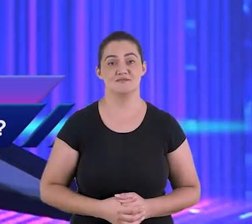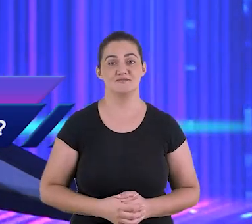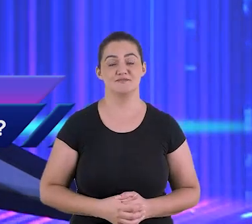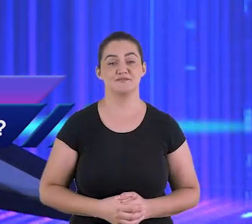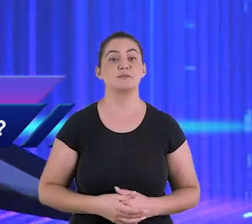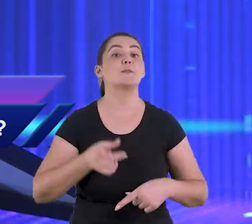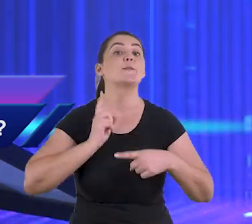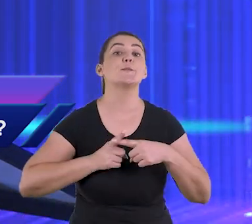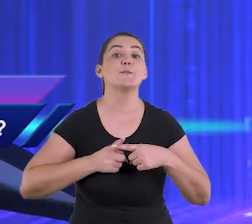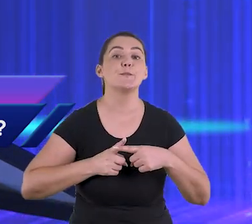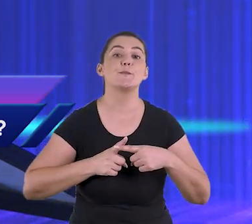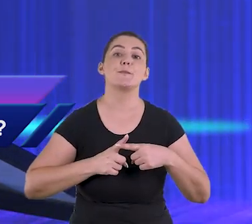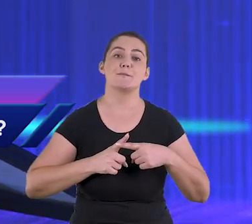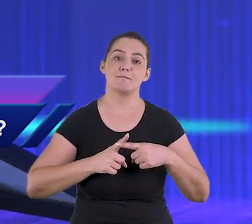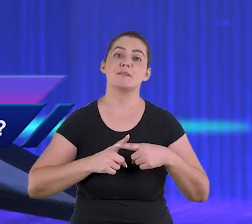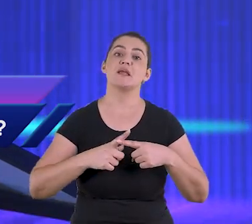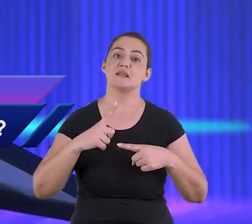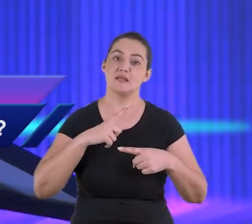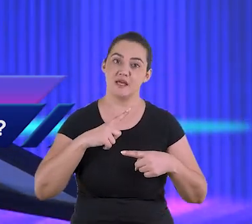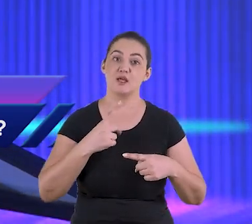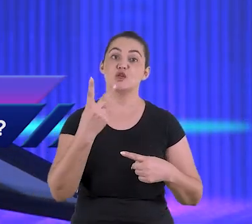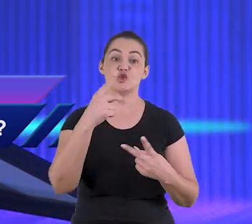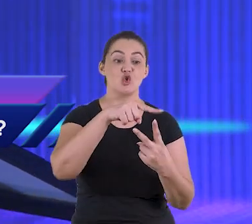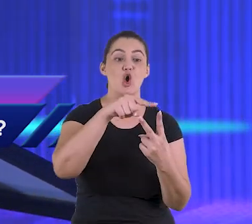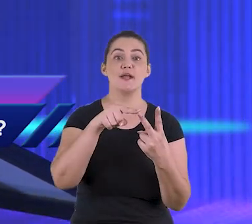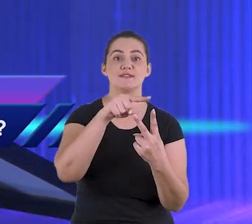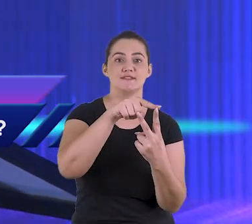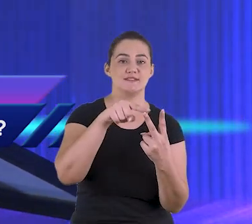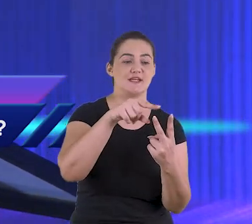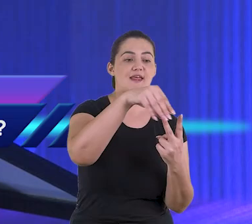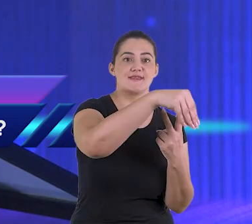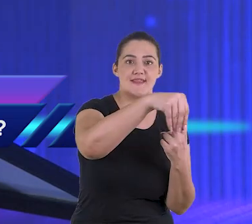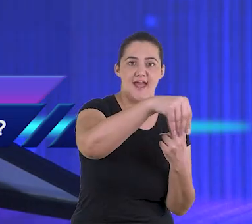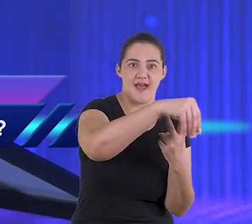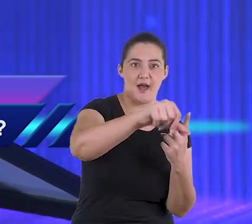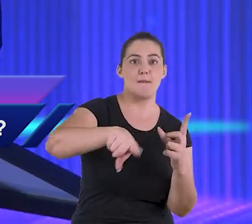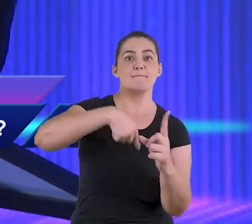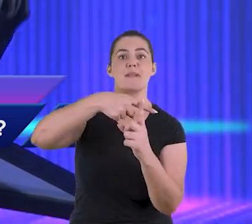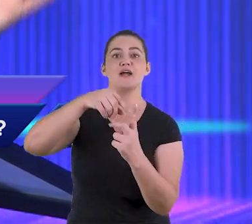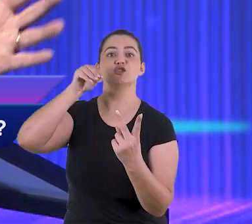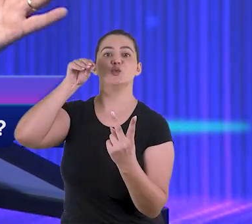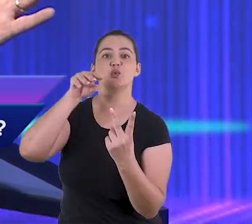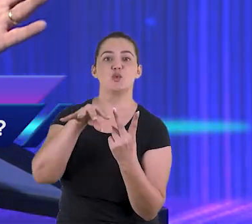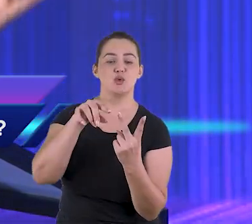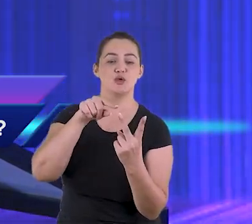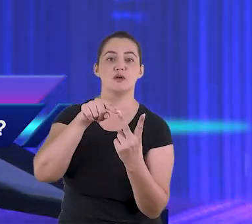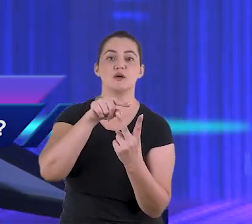quando ocorre a morte. Porque há a separação dos dois